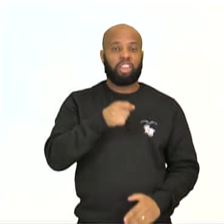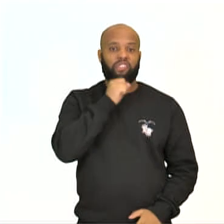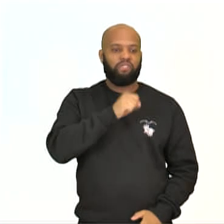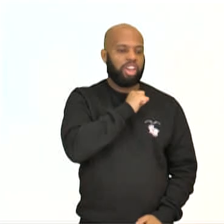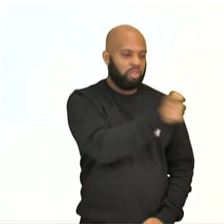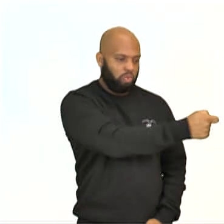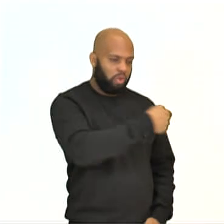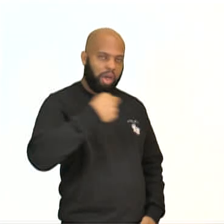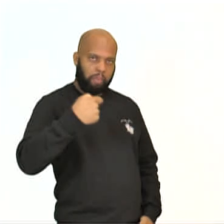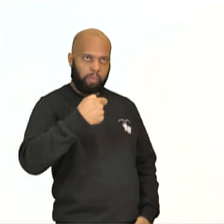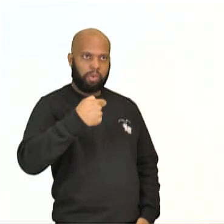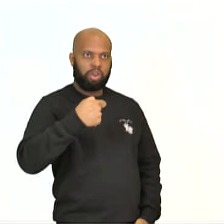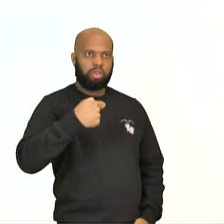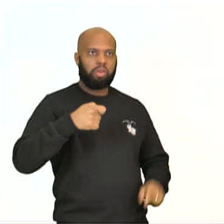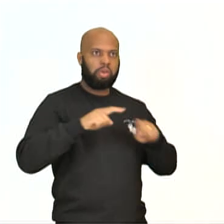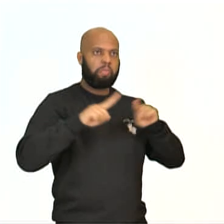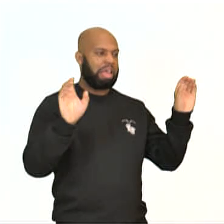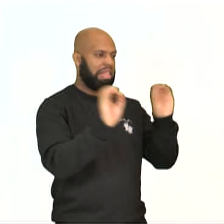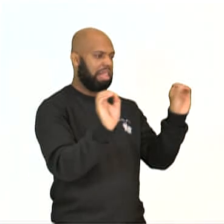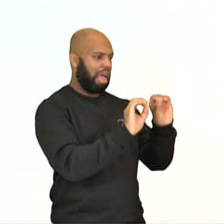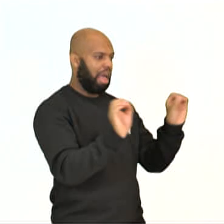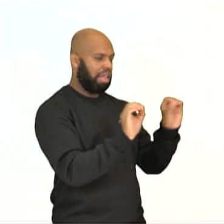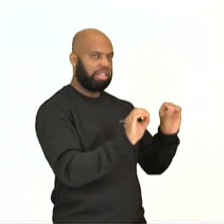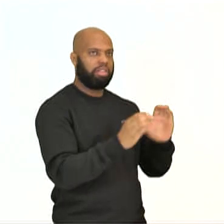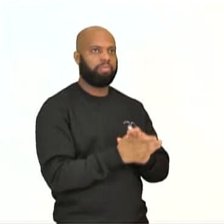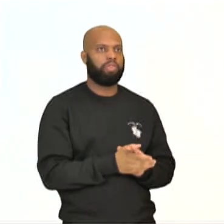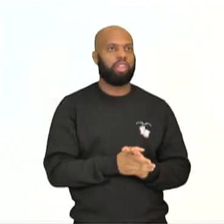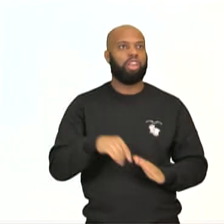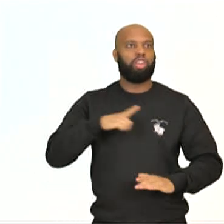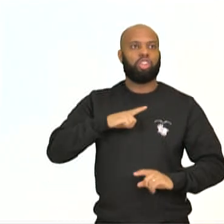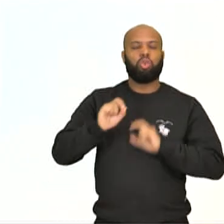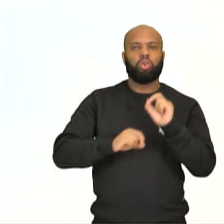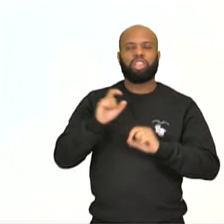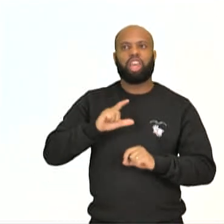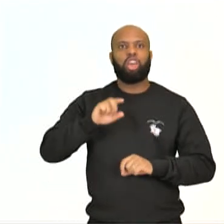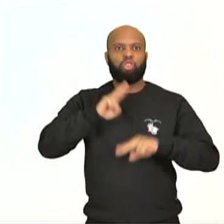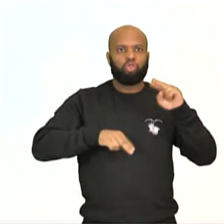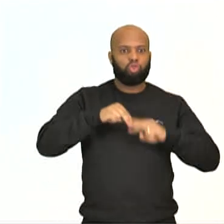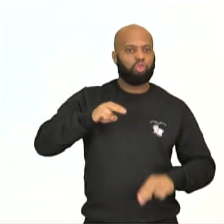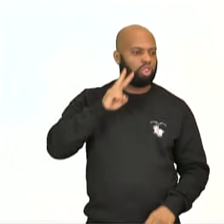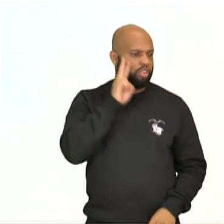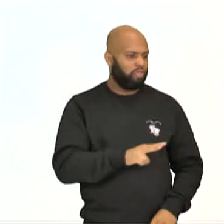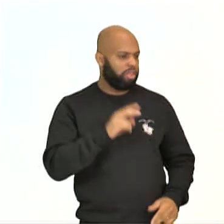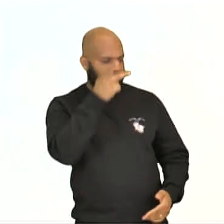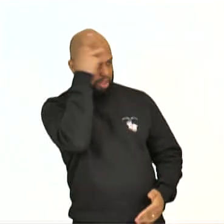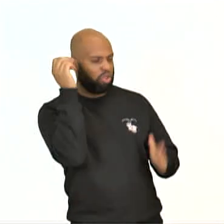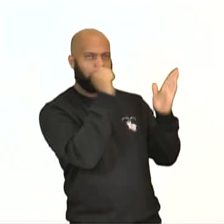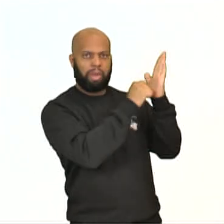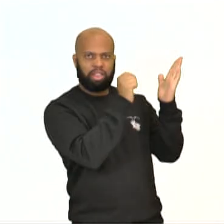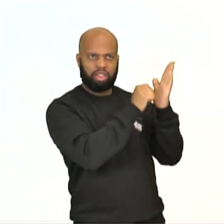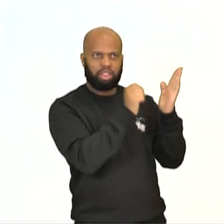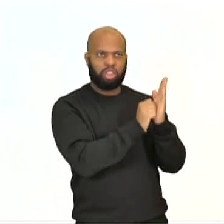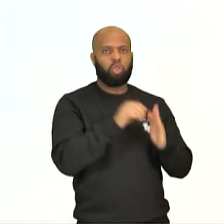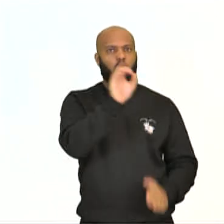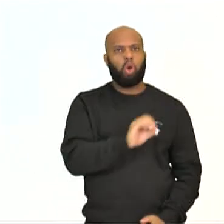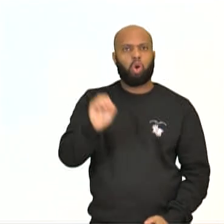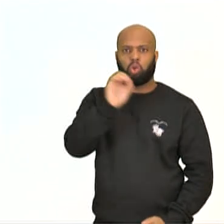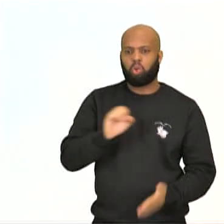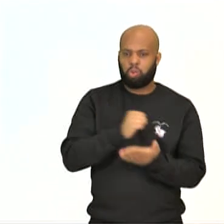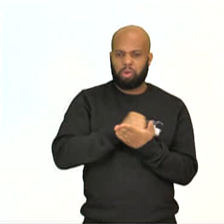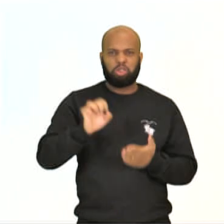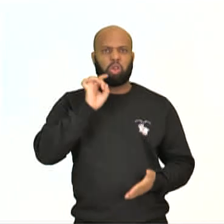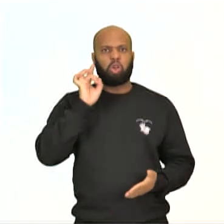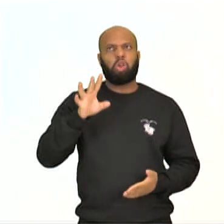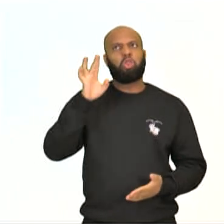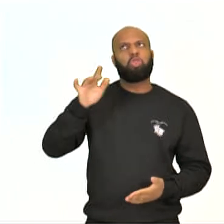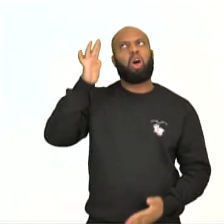da sala. Maio não tinha ninguém ali. Junho que ouvi alguém. Julho que ouvi alguém batendo. Outubro não passou de uma